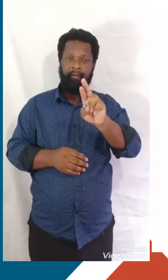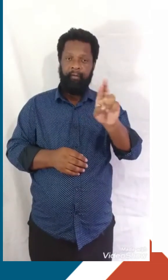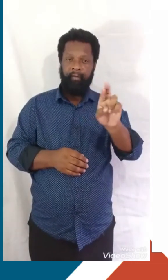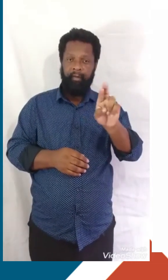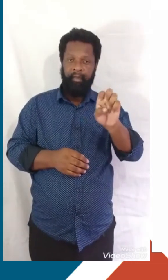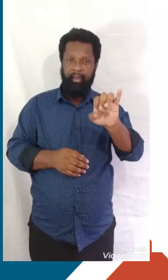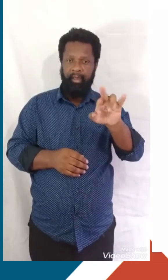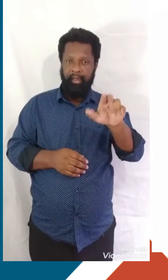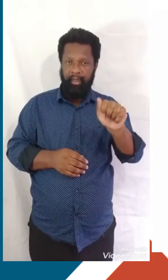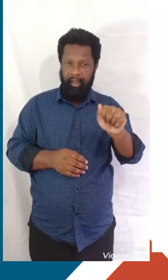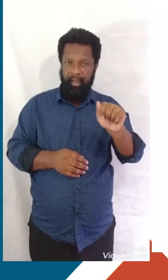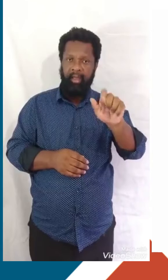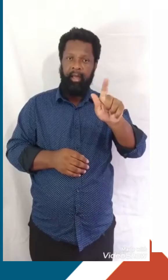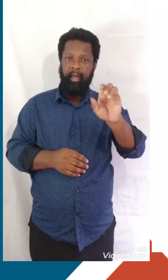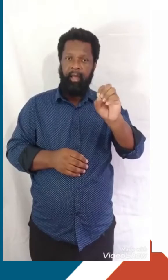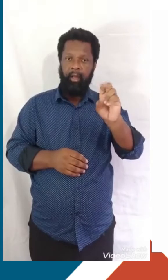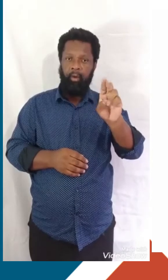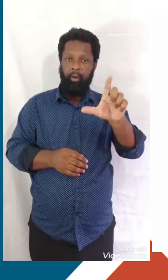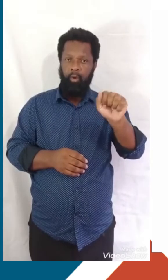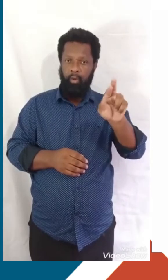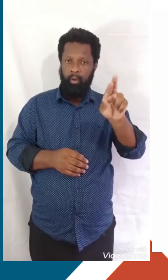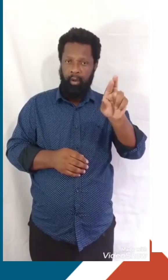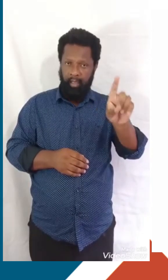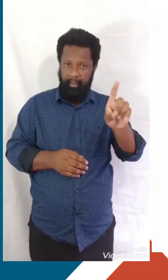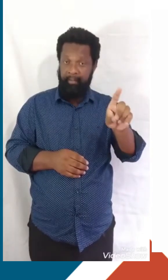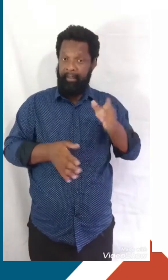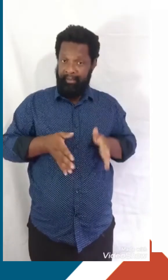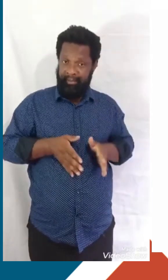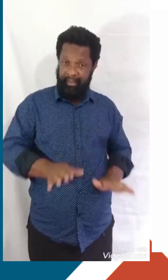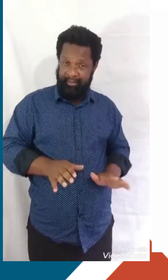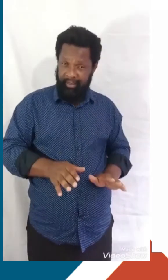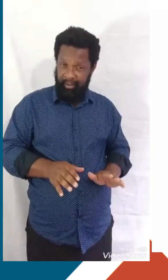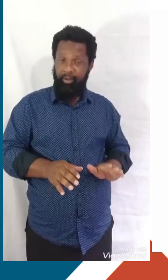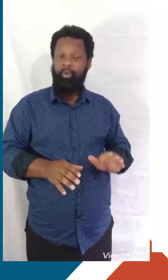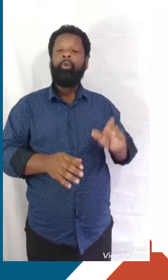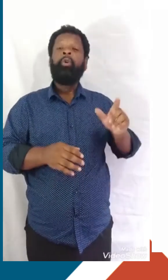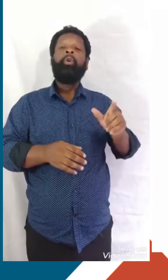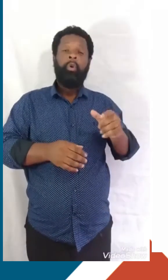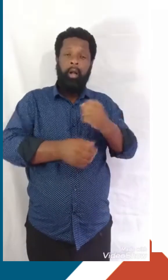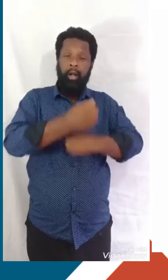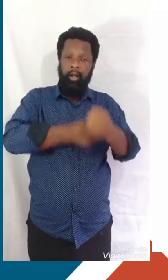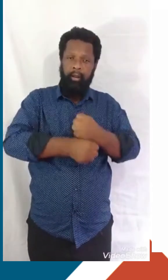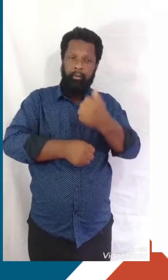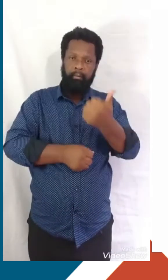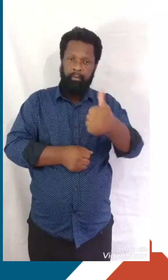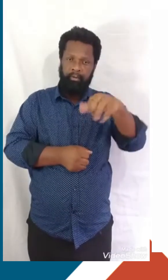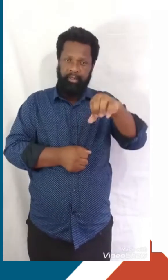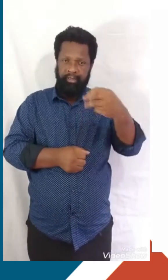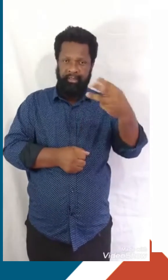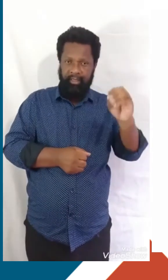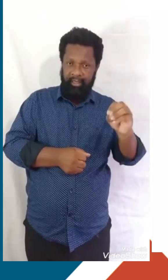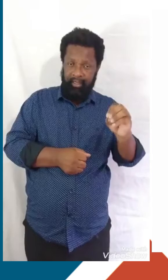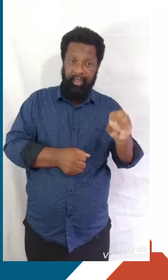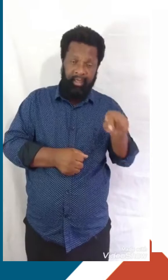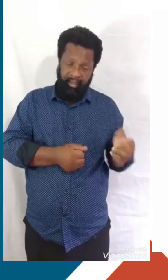Goulart. Ferreira Goulart nasceu em São Luís do Maranhão, em 1930, interessou-se